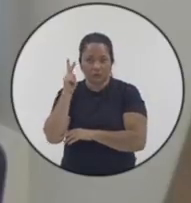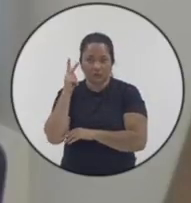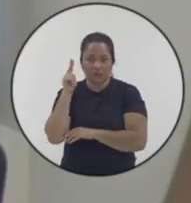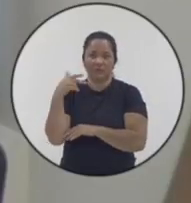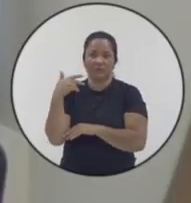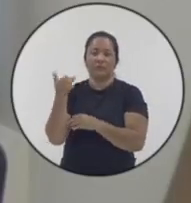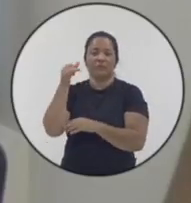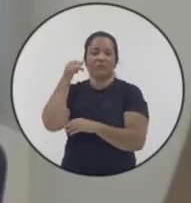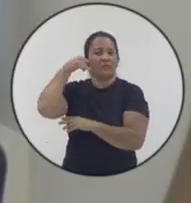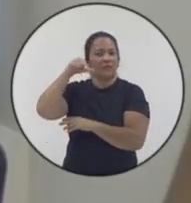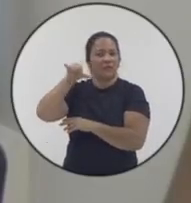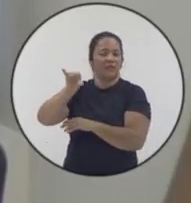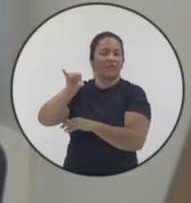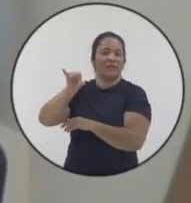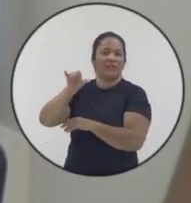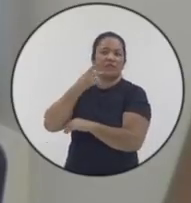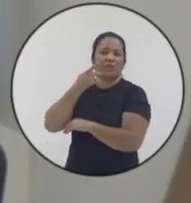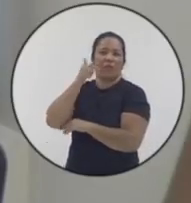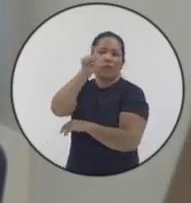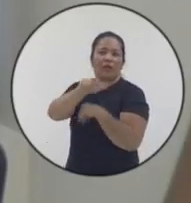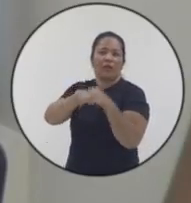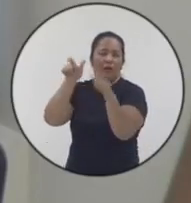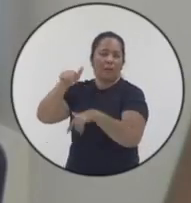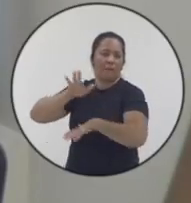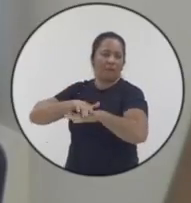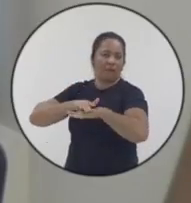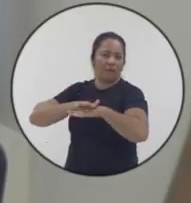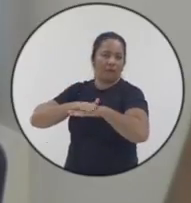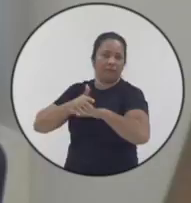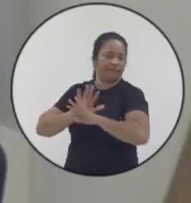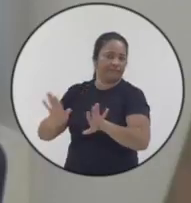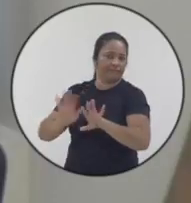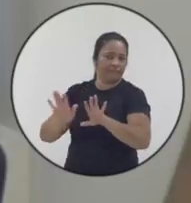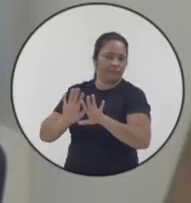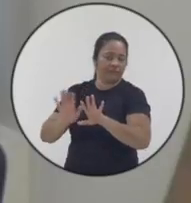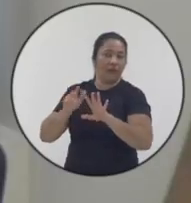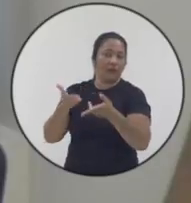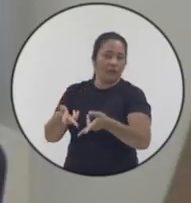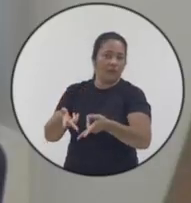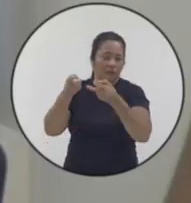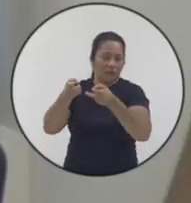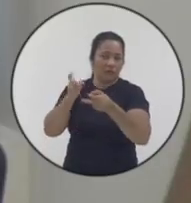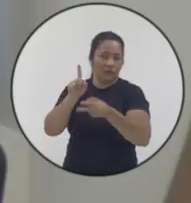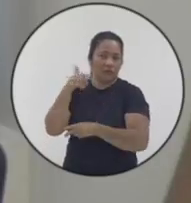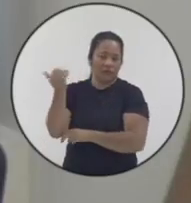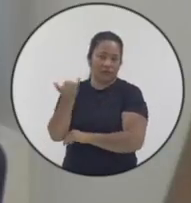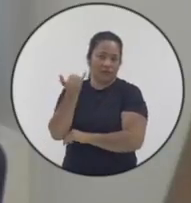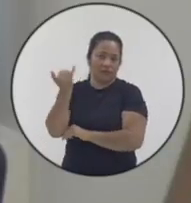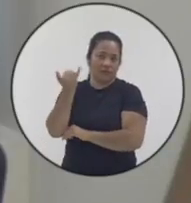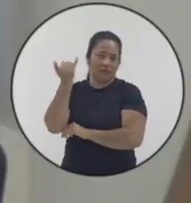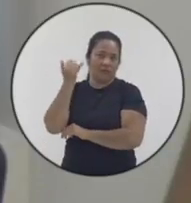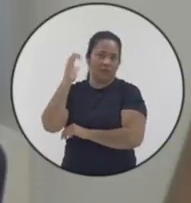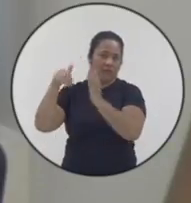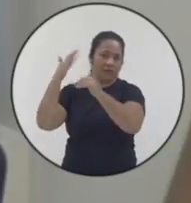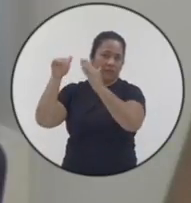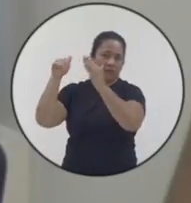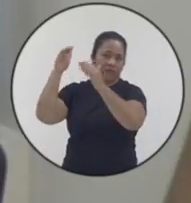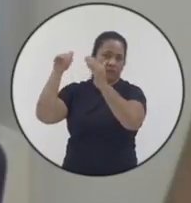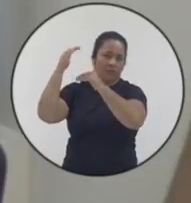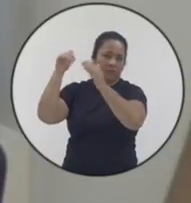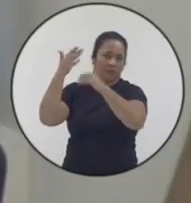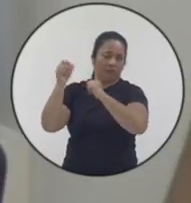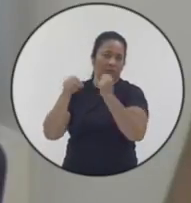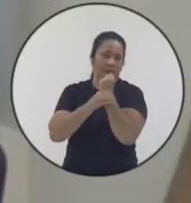despatologização das identidades trans. Reconhecer isso é vital para a evolução das nossas garantias